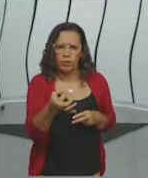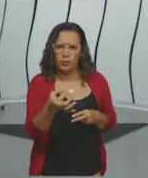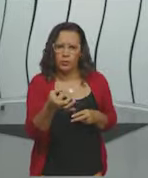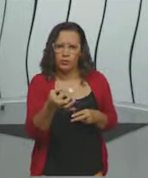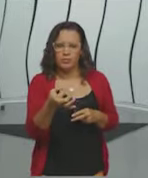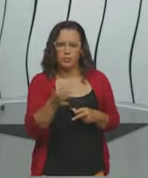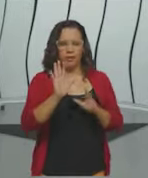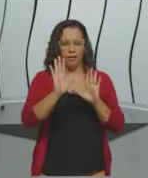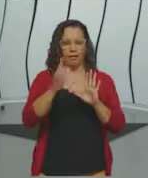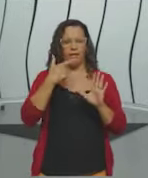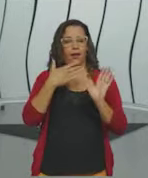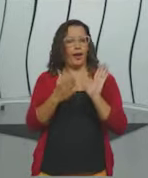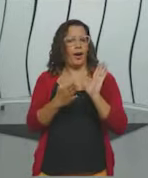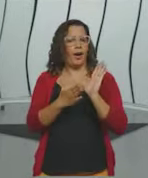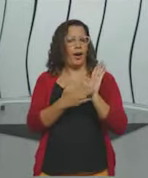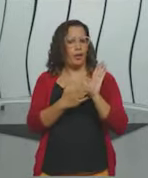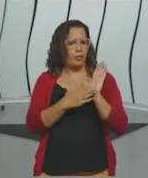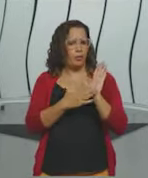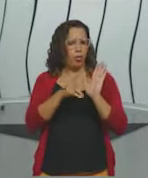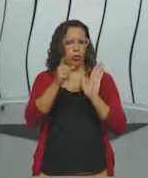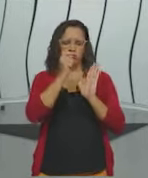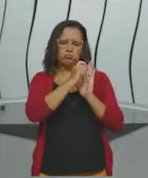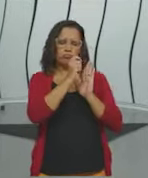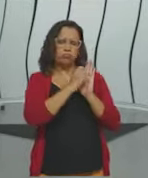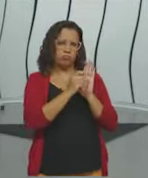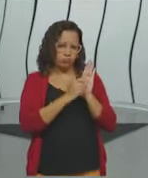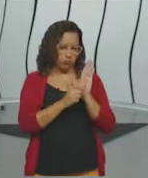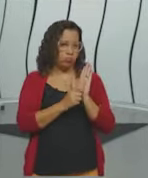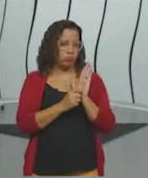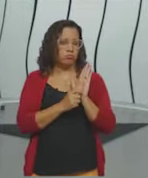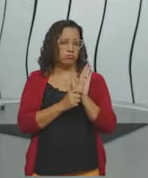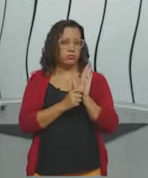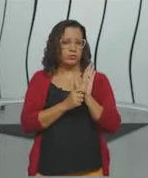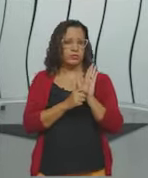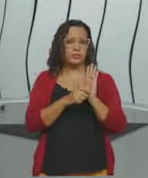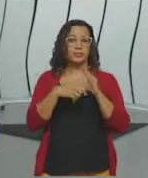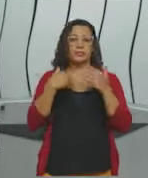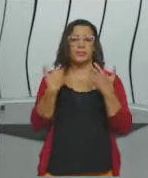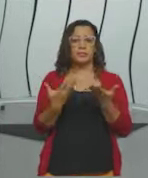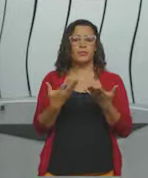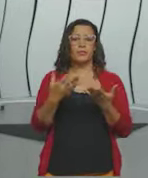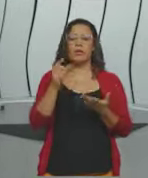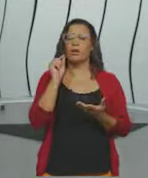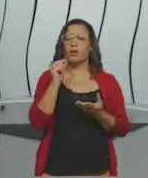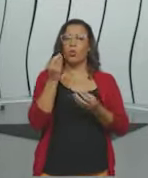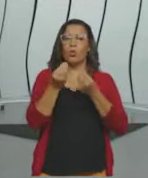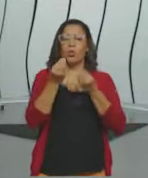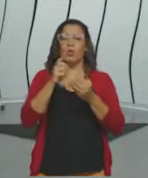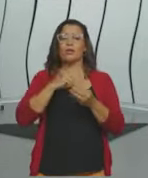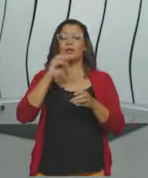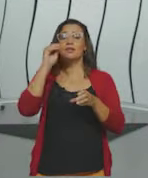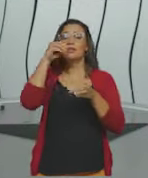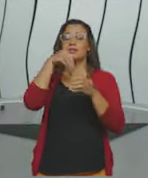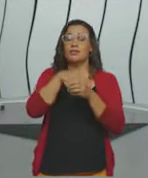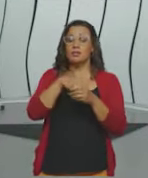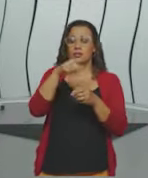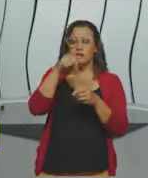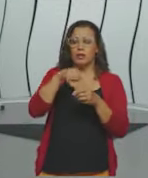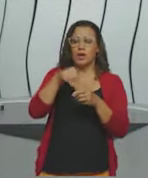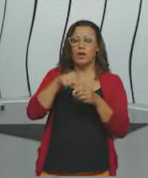A proposta de intervenção, ela comumente é encontrada na conclusão do